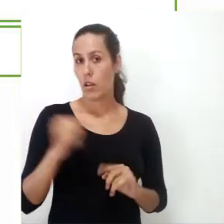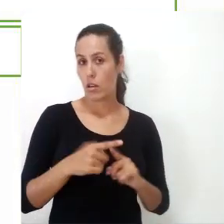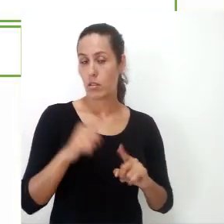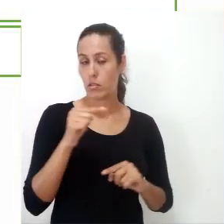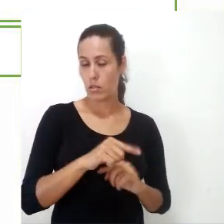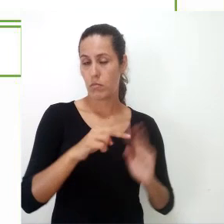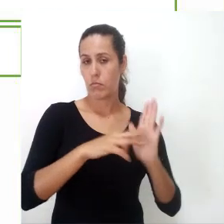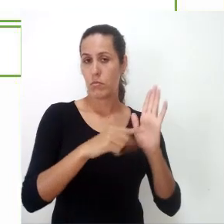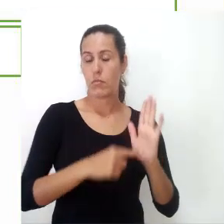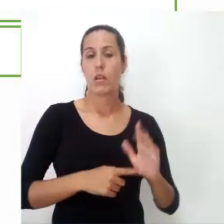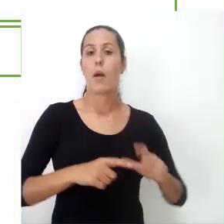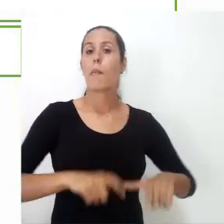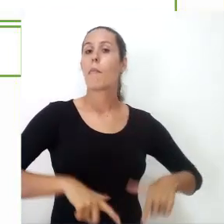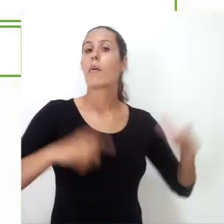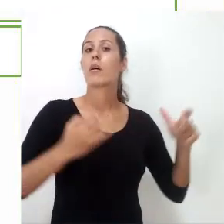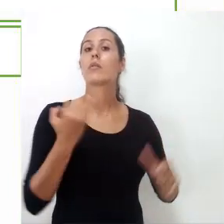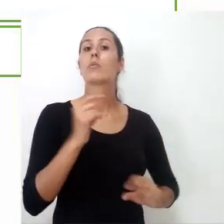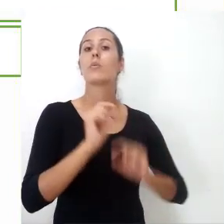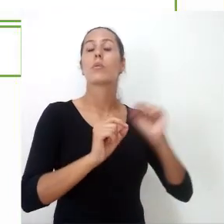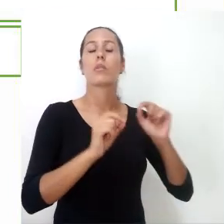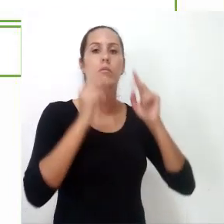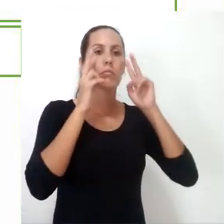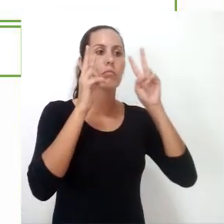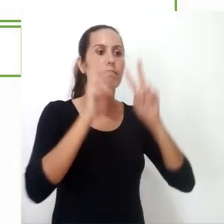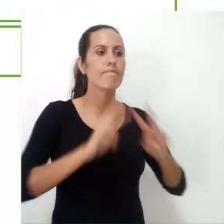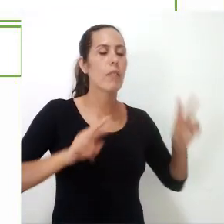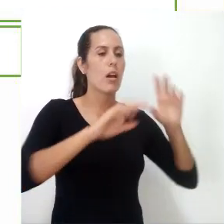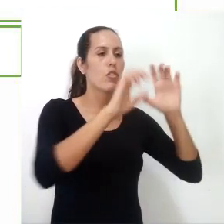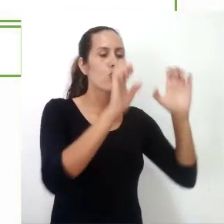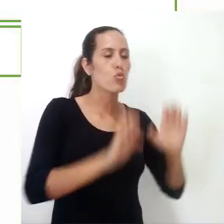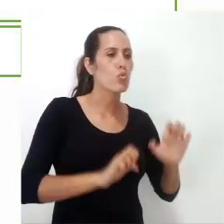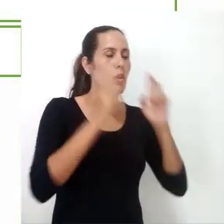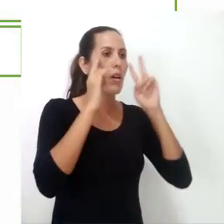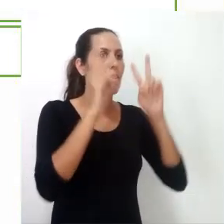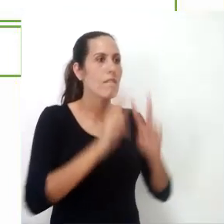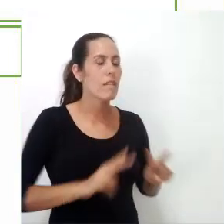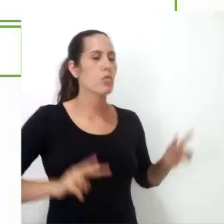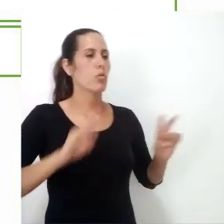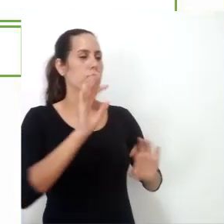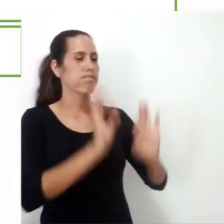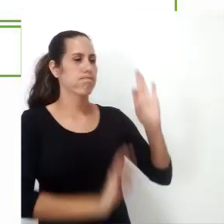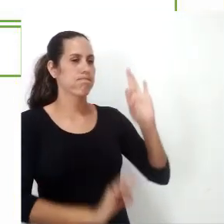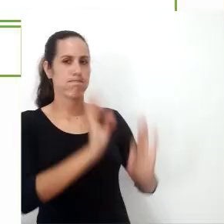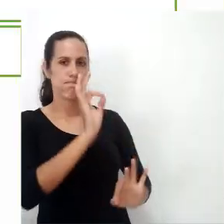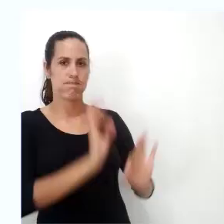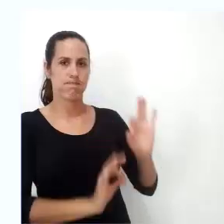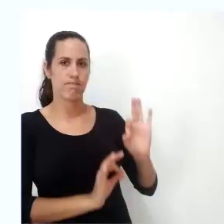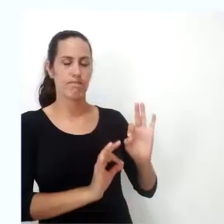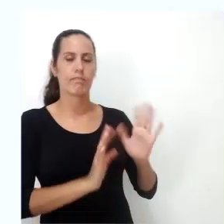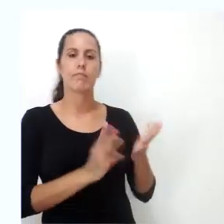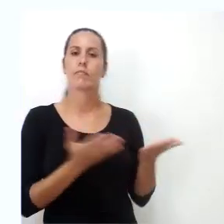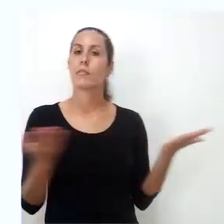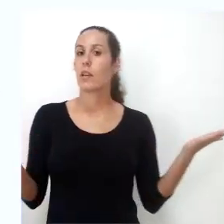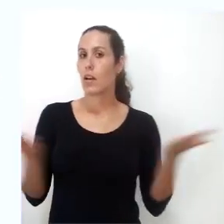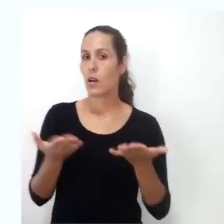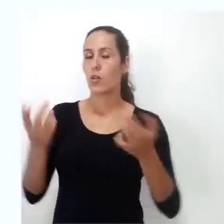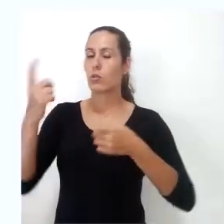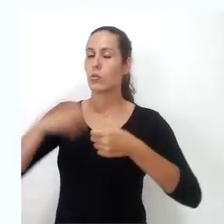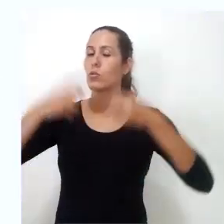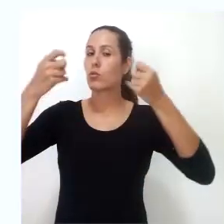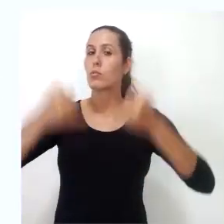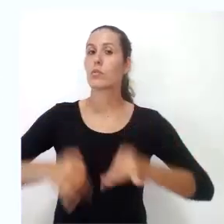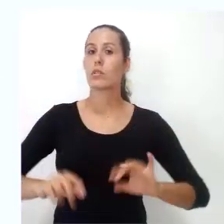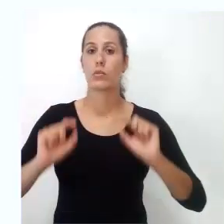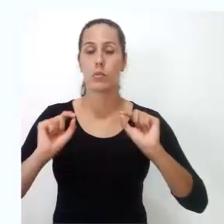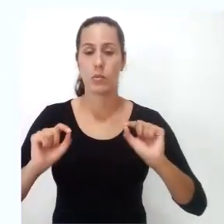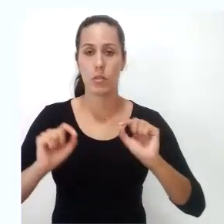textos legais tem um significado maior que a mera organização visual. É aquilo que eu retomei a vocês, estou retomando,